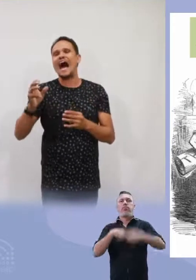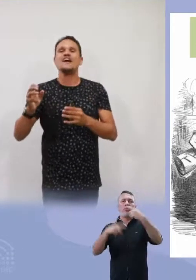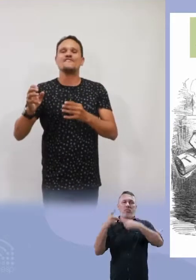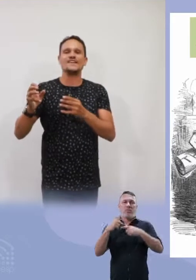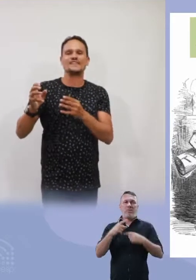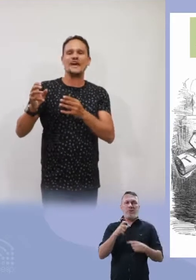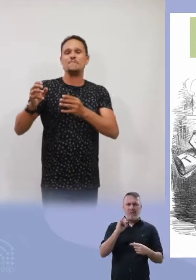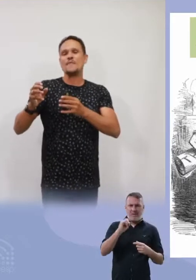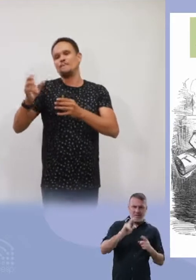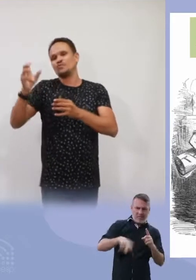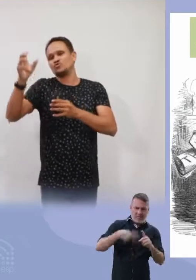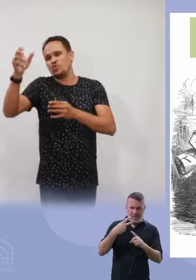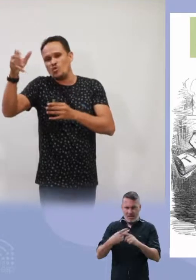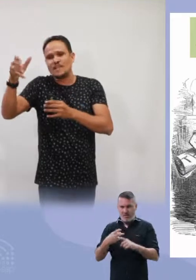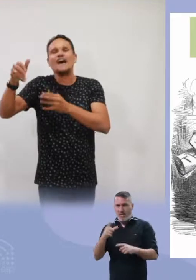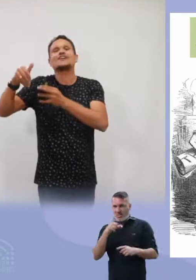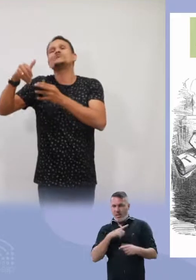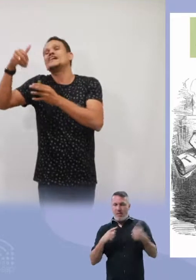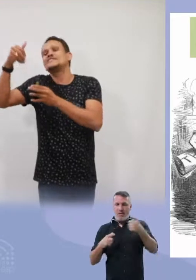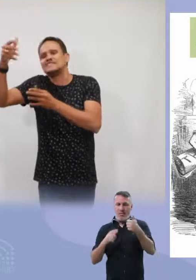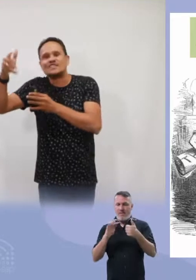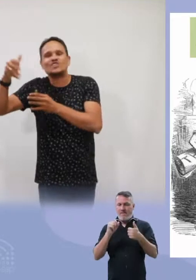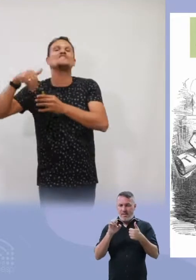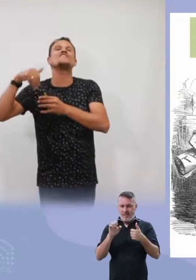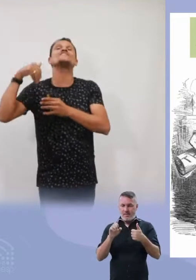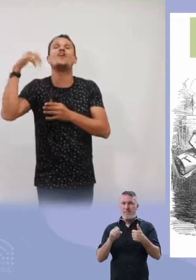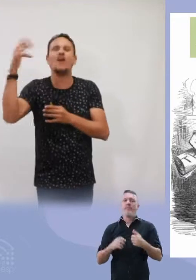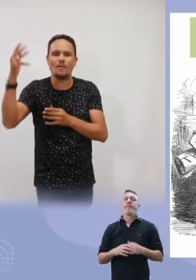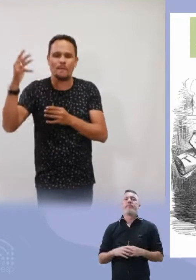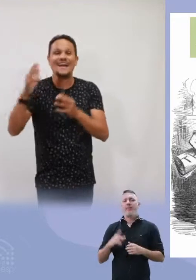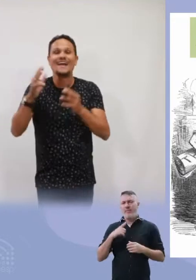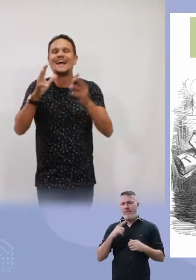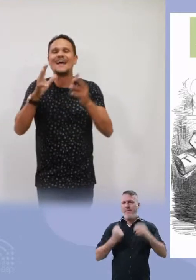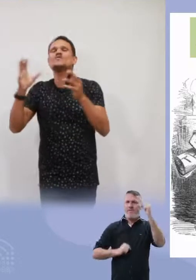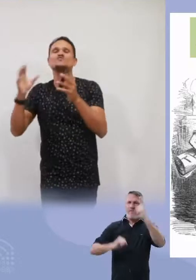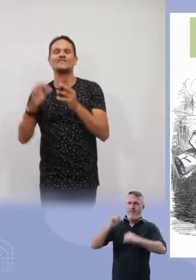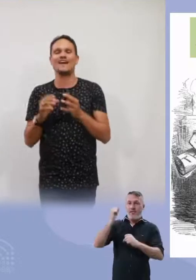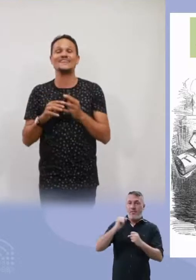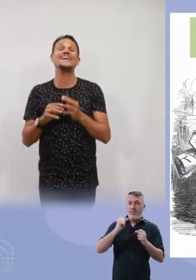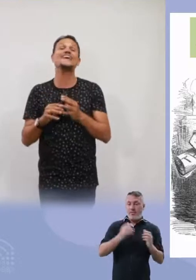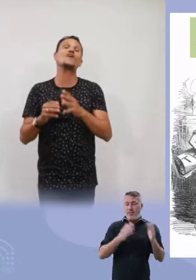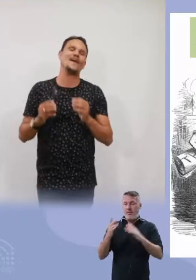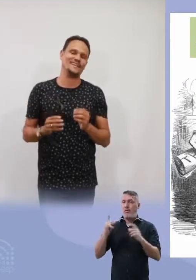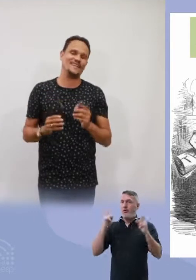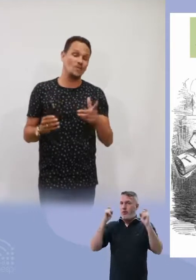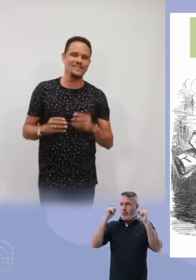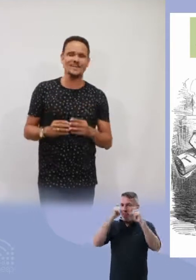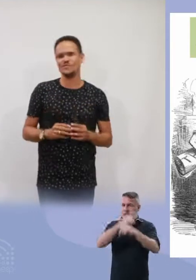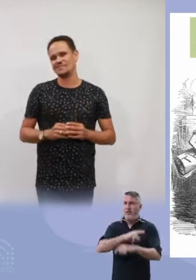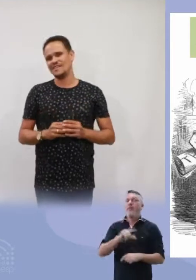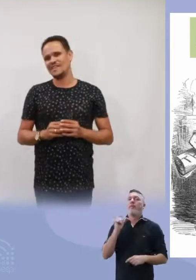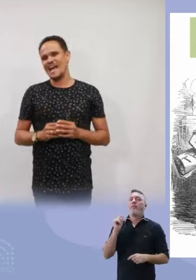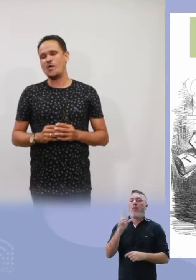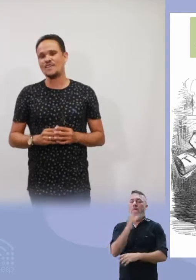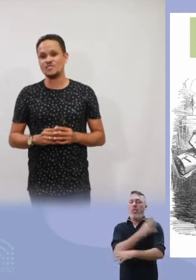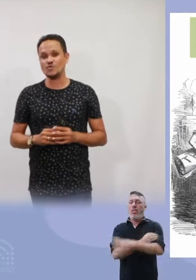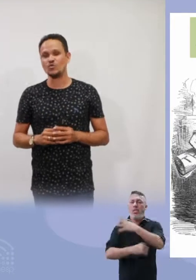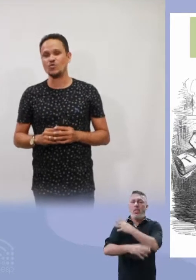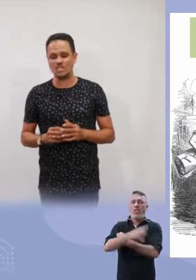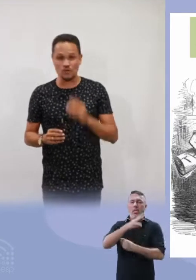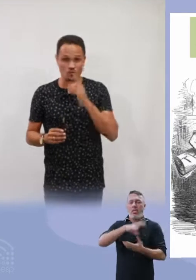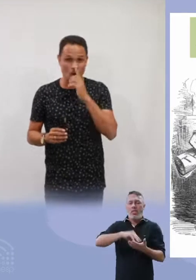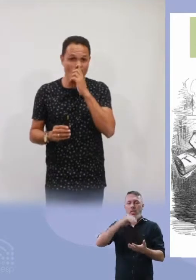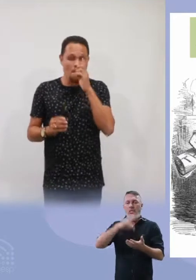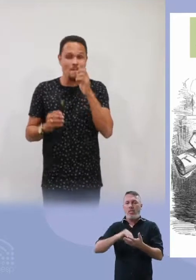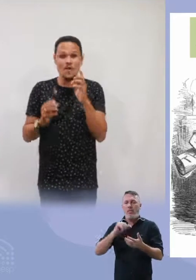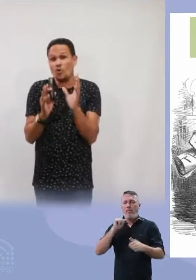outra a fazer a pintura do tecido que vai virar roupa. Cada um na sua fase. E agora? Agora não. Agora são